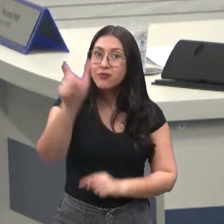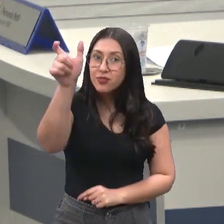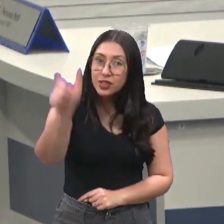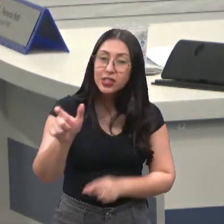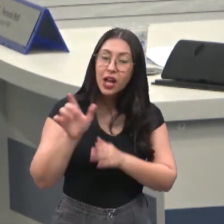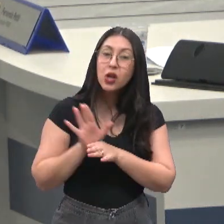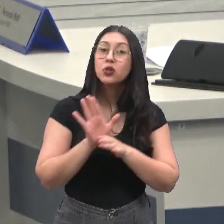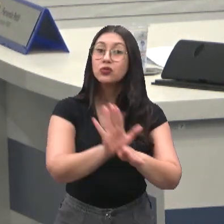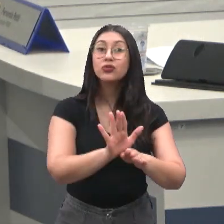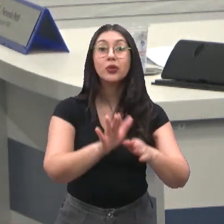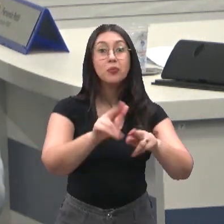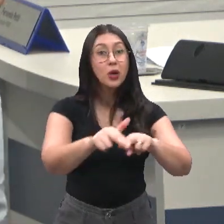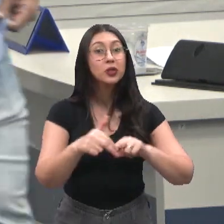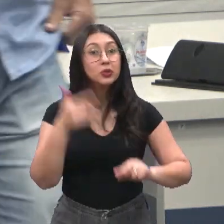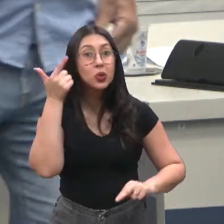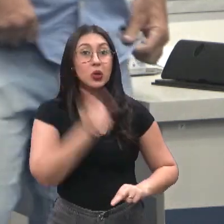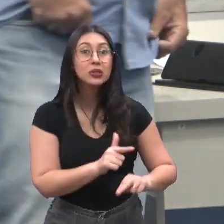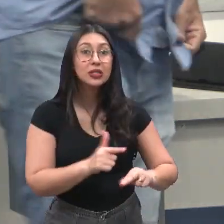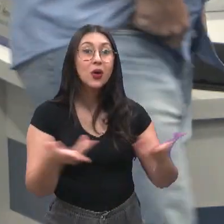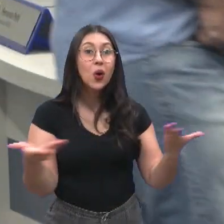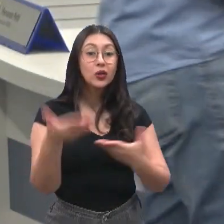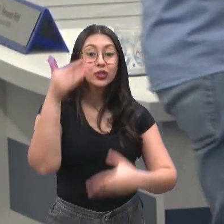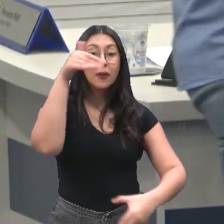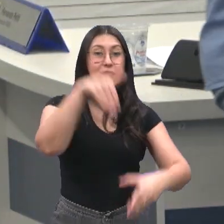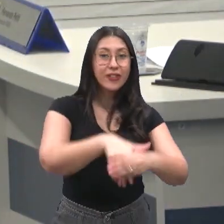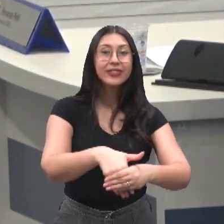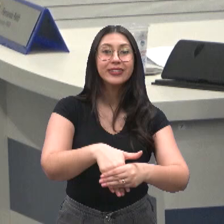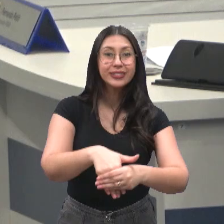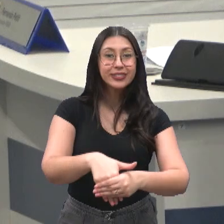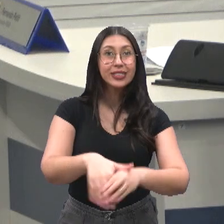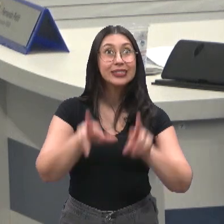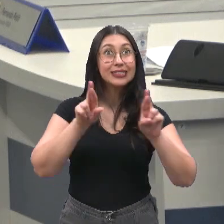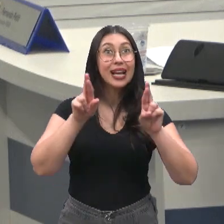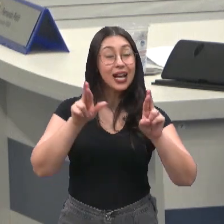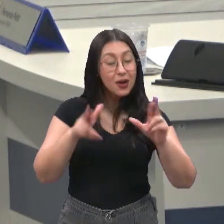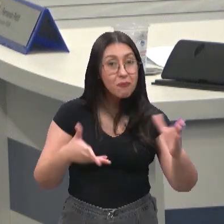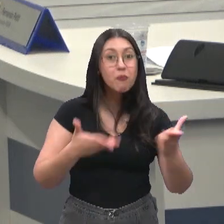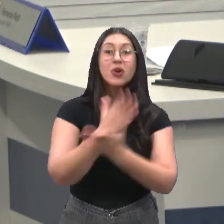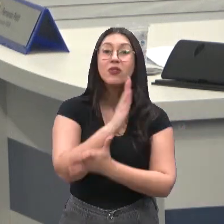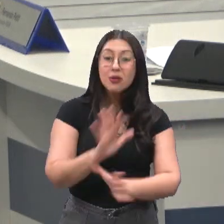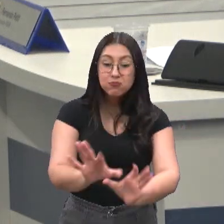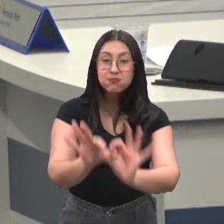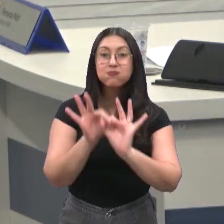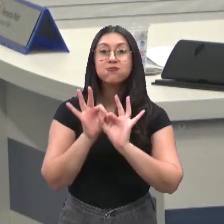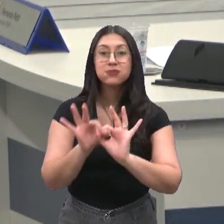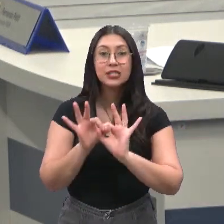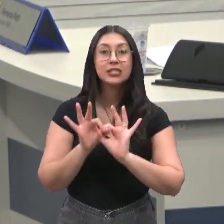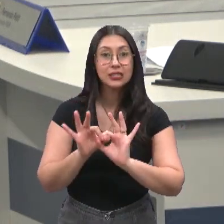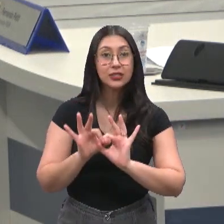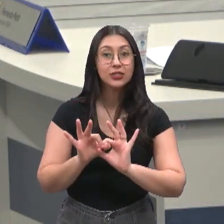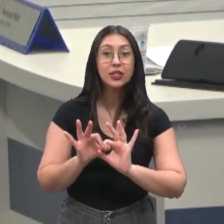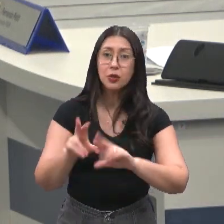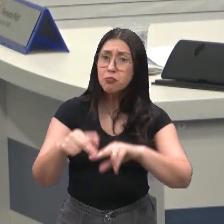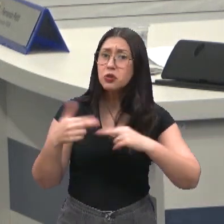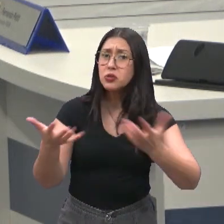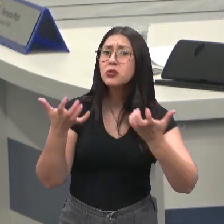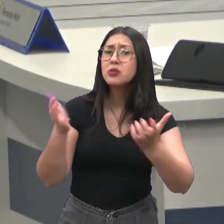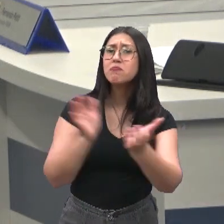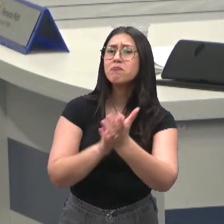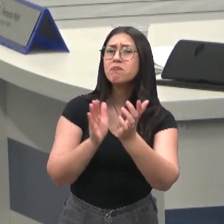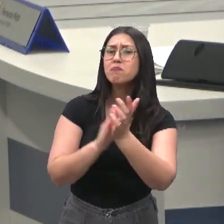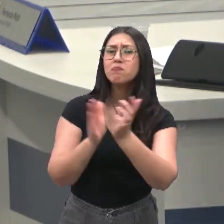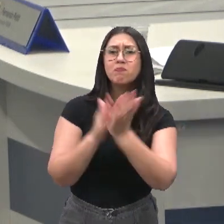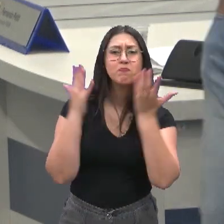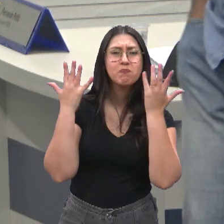surgiu a aprovação do projeto que hoje, se Deus quiser, será aprovado, porque não por unanimidade por esta casa. Então eu quero parabenizá-lo, a minha função